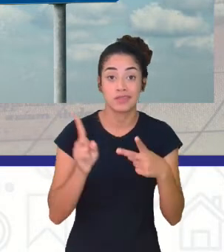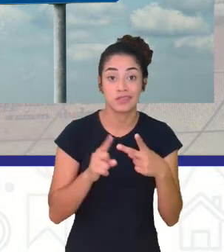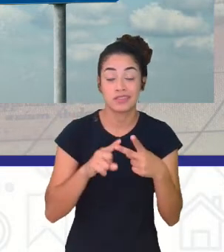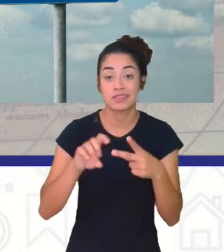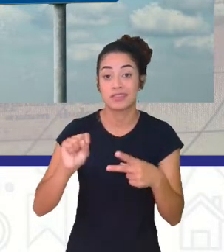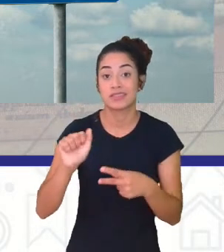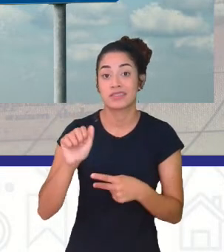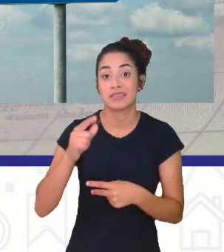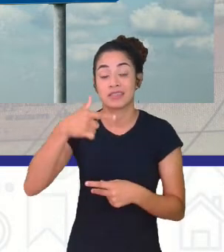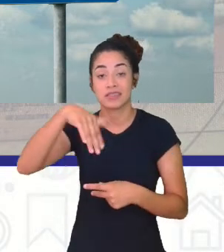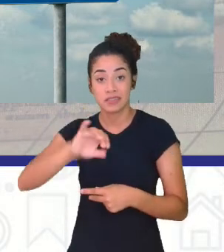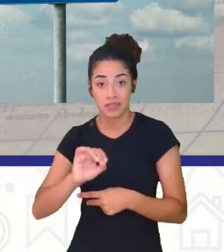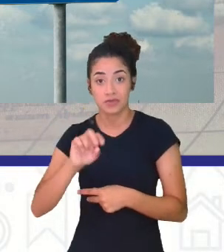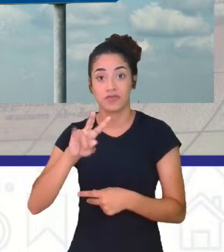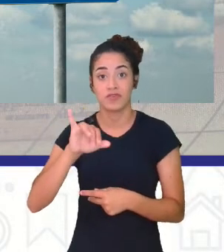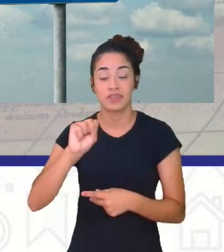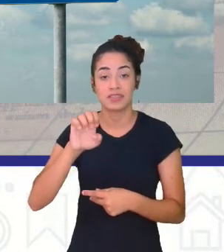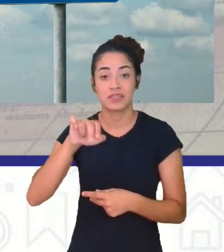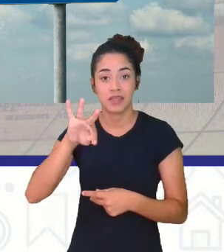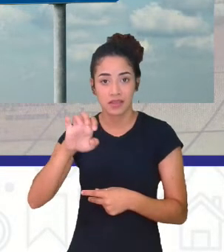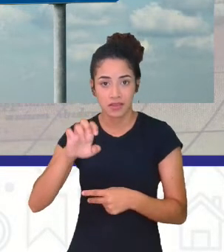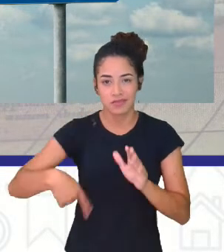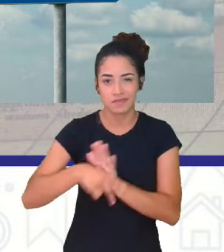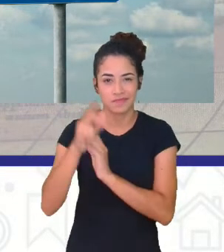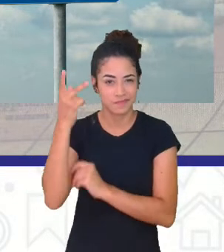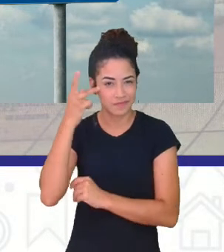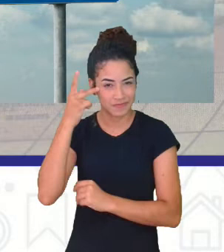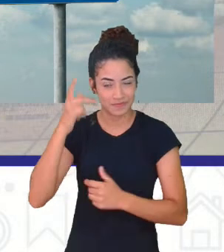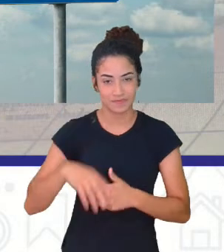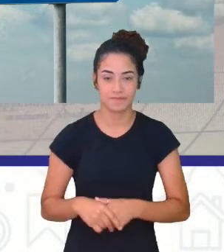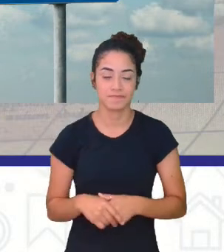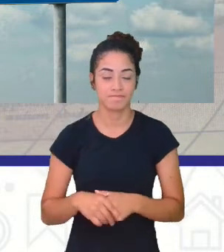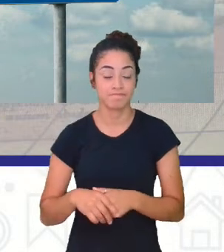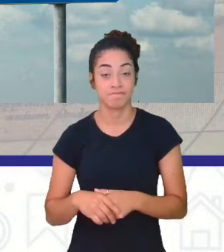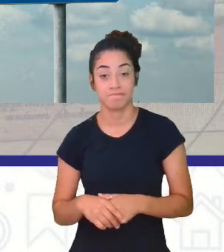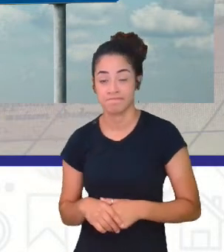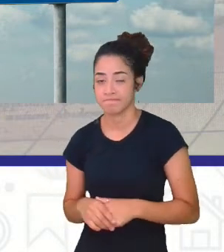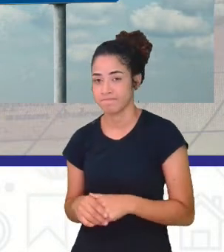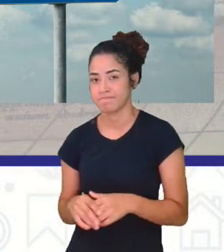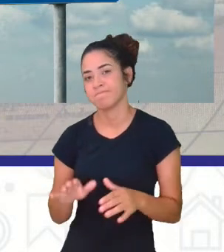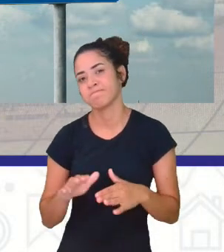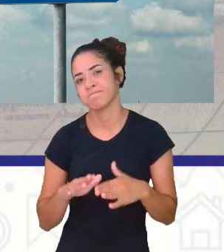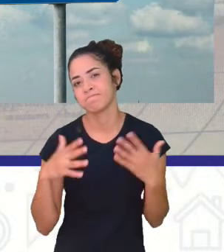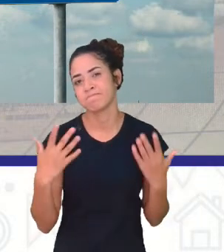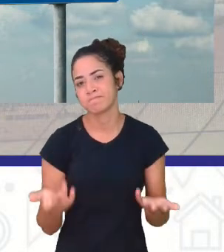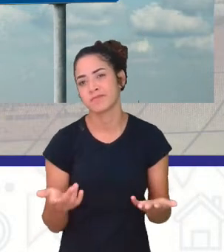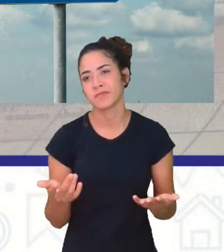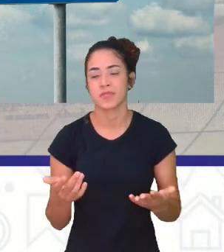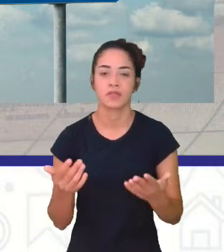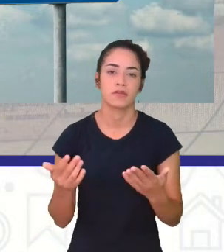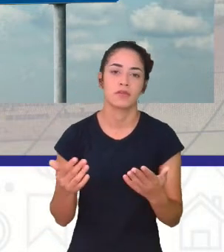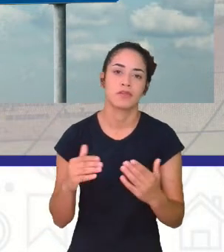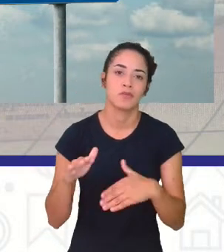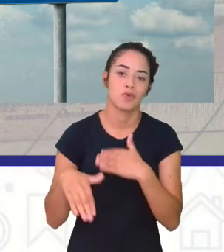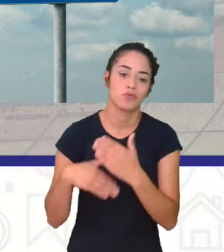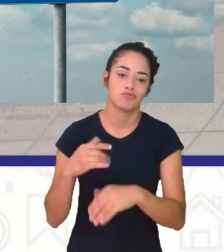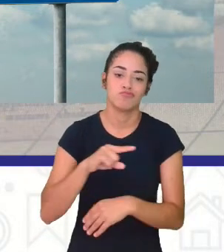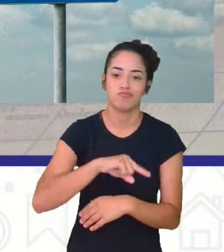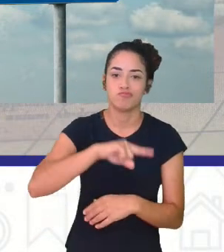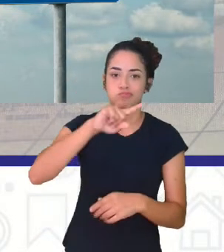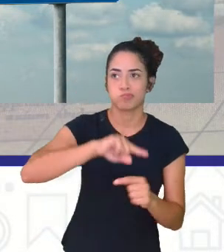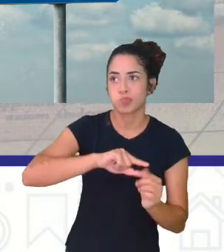atual Estado de São Paulo mas com isso né com esse esse declínio aí né